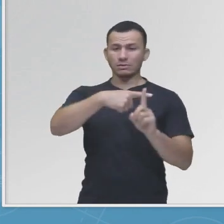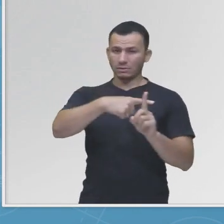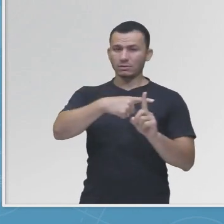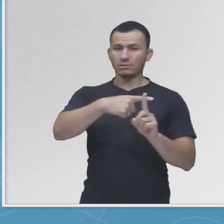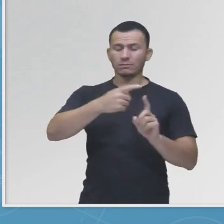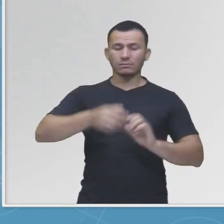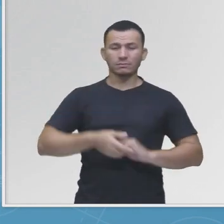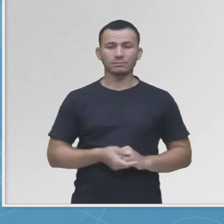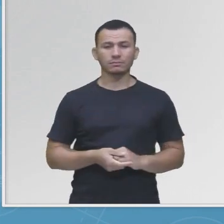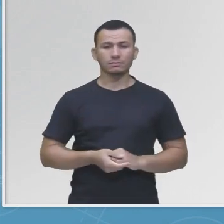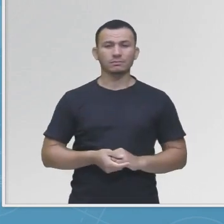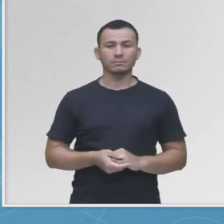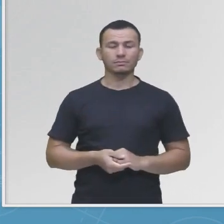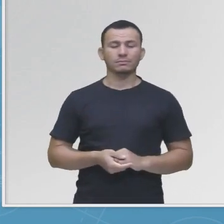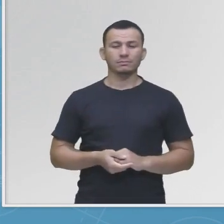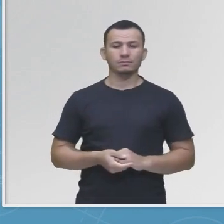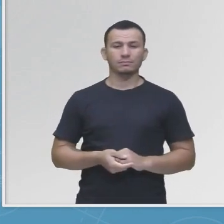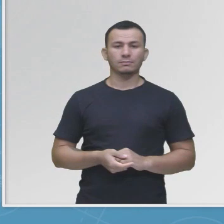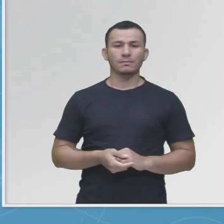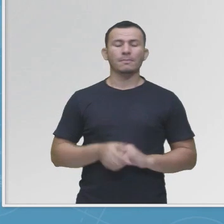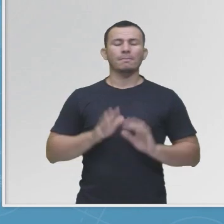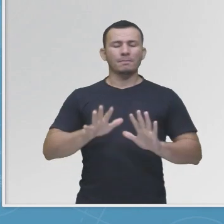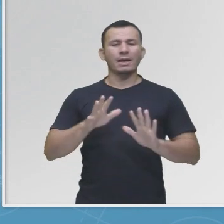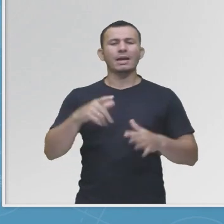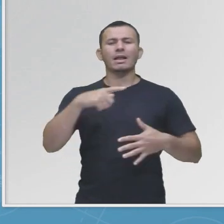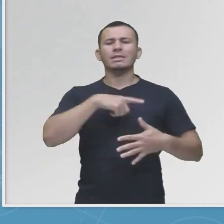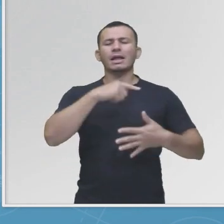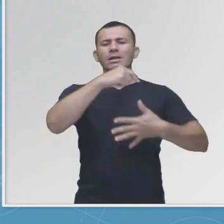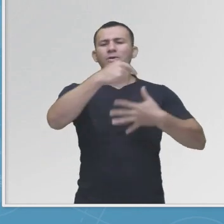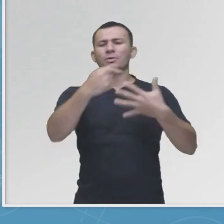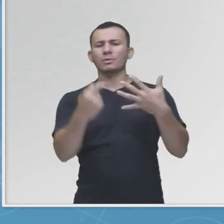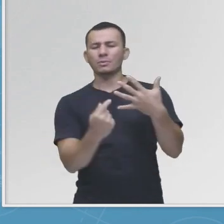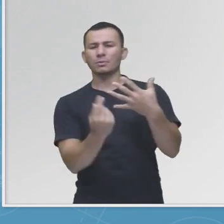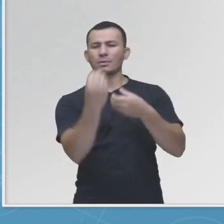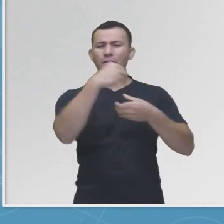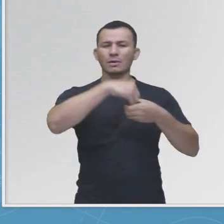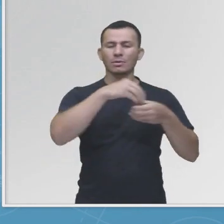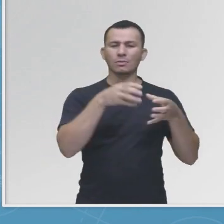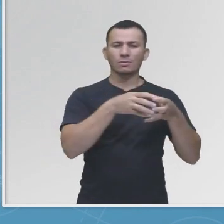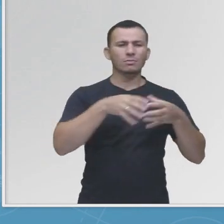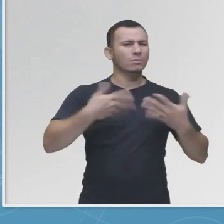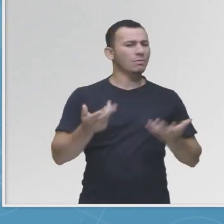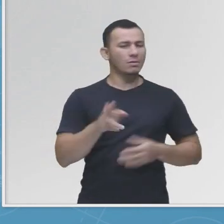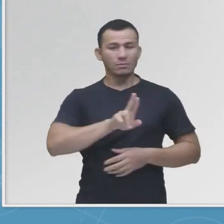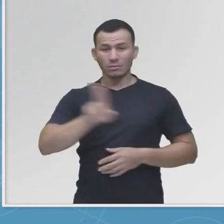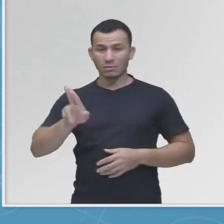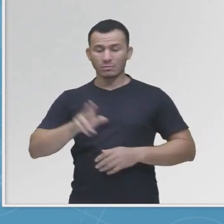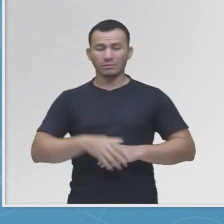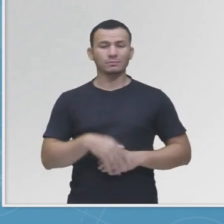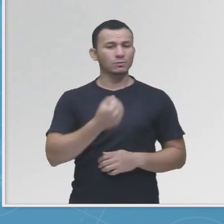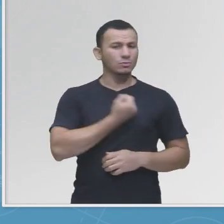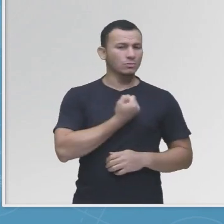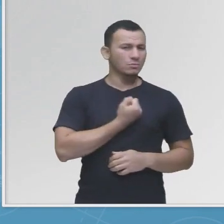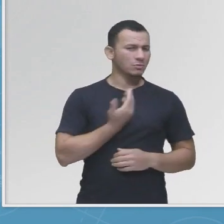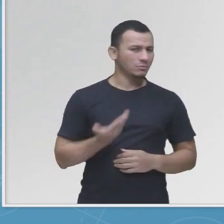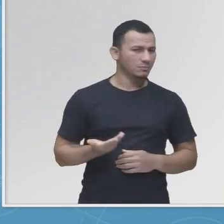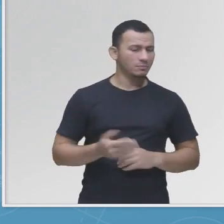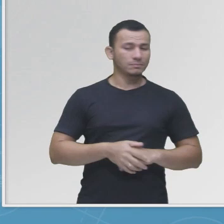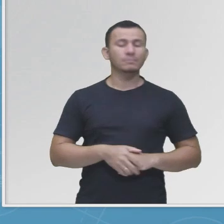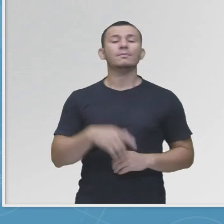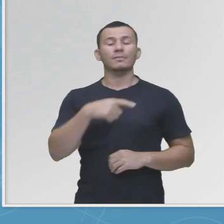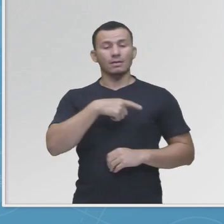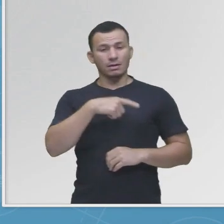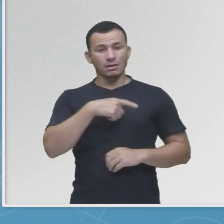adição. E quem são os elementos que compõem essa operação? Os números que nós estamos